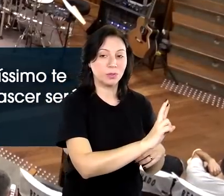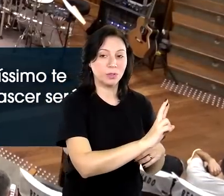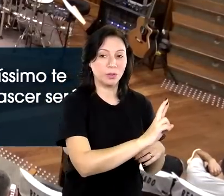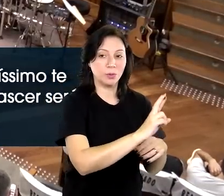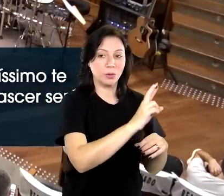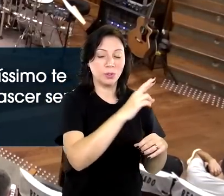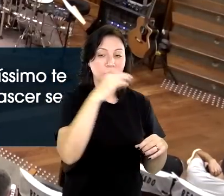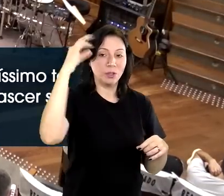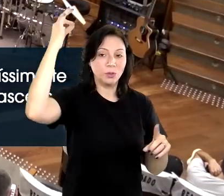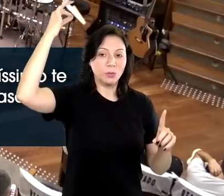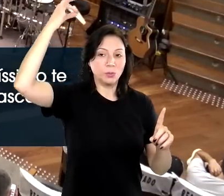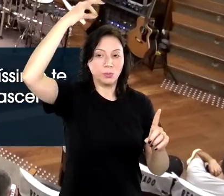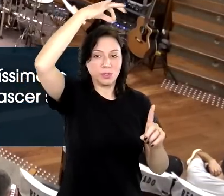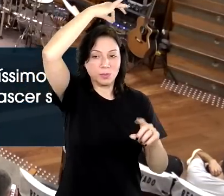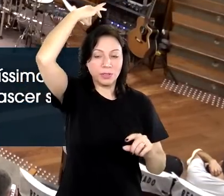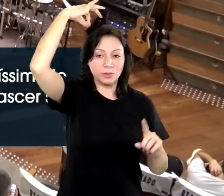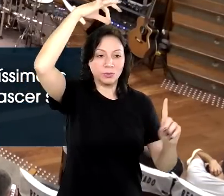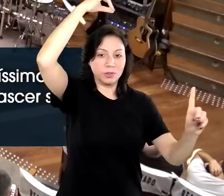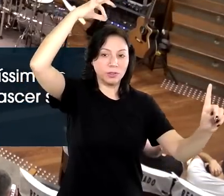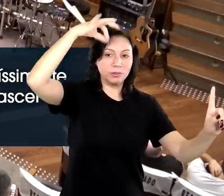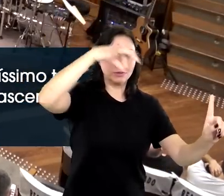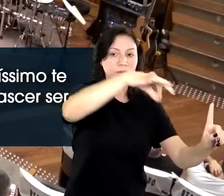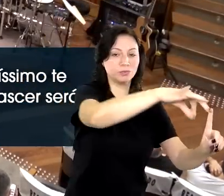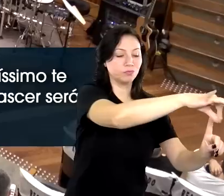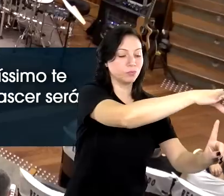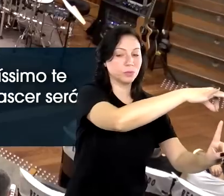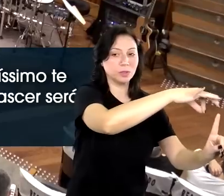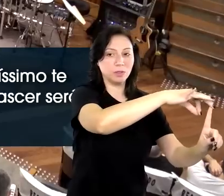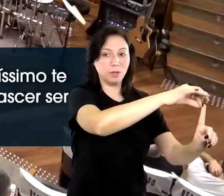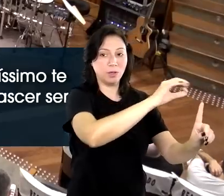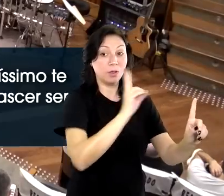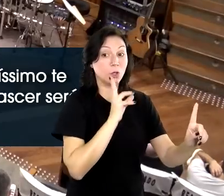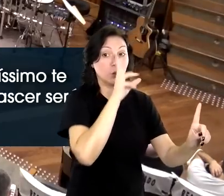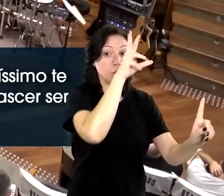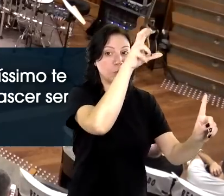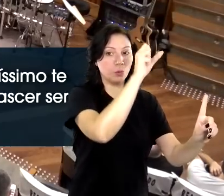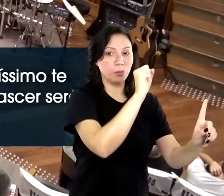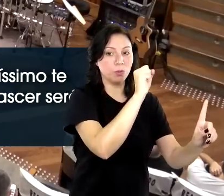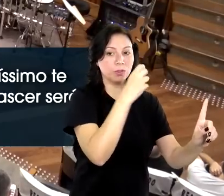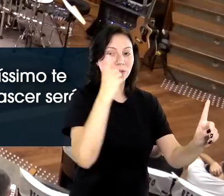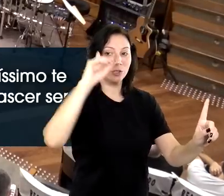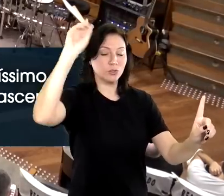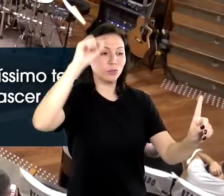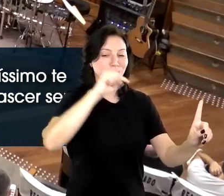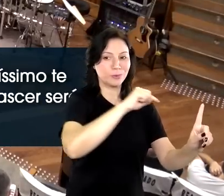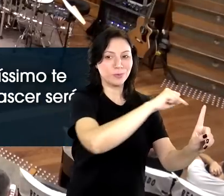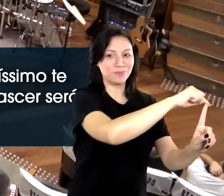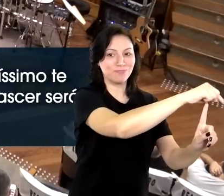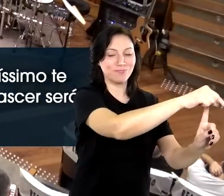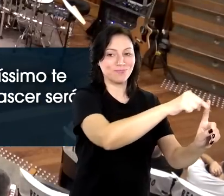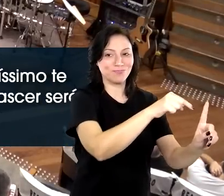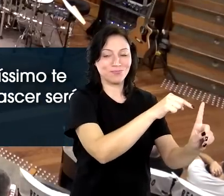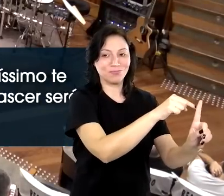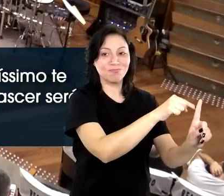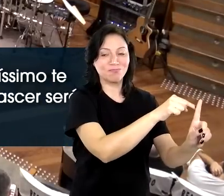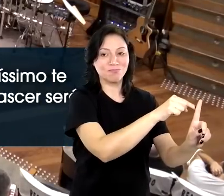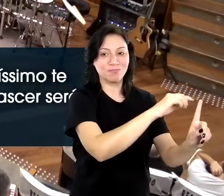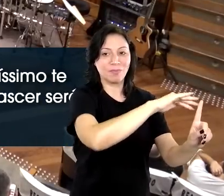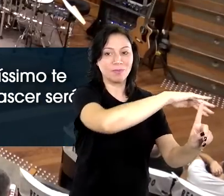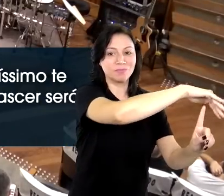descerá sobre ti o Espírito Santo, e o poder do Altíssimo te envolverá com a sua